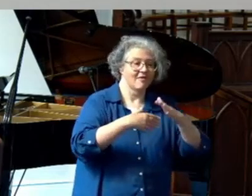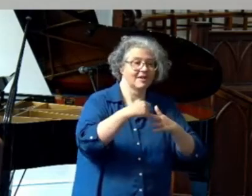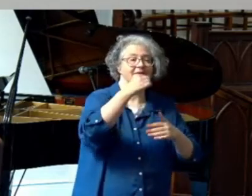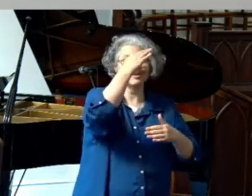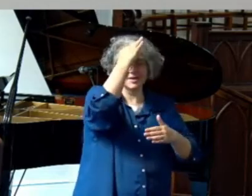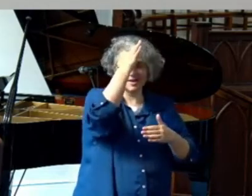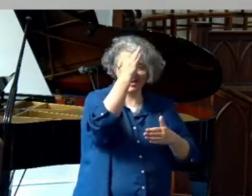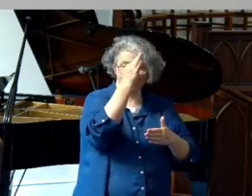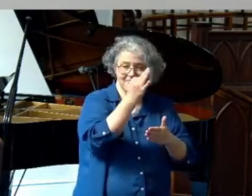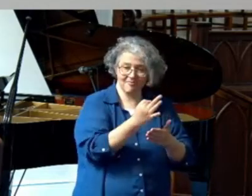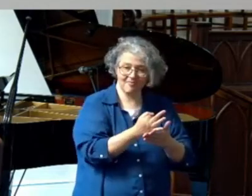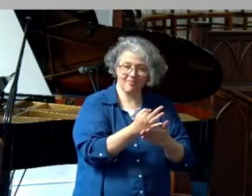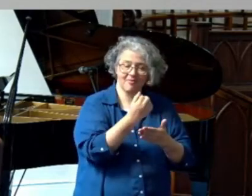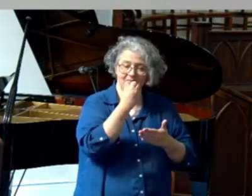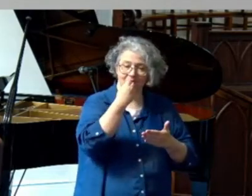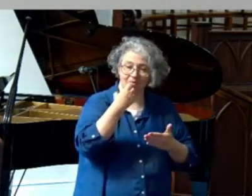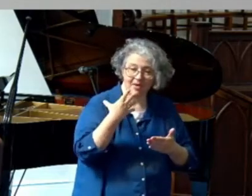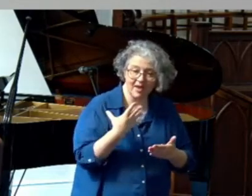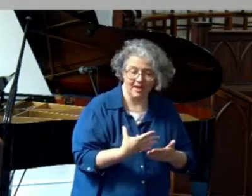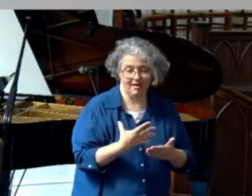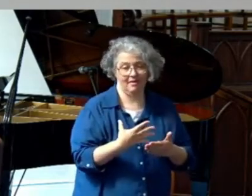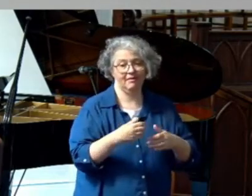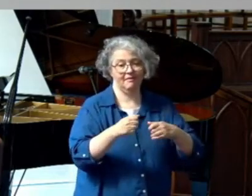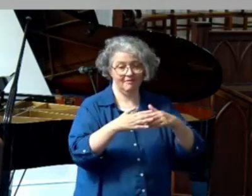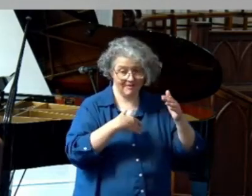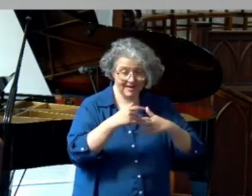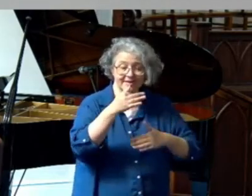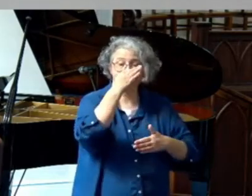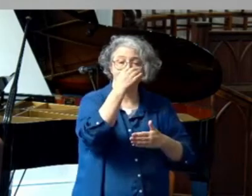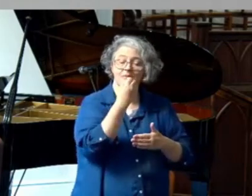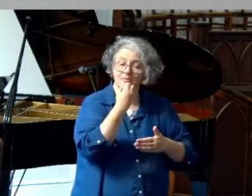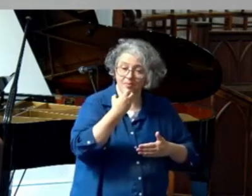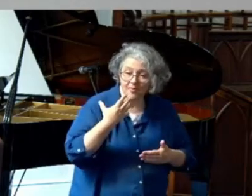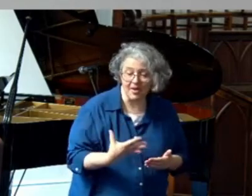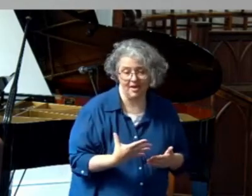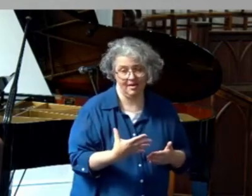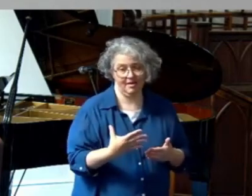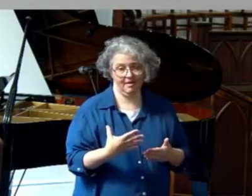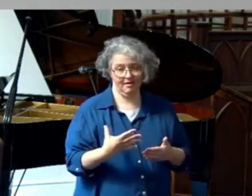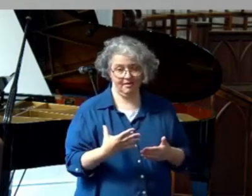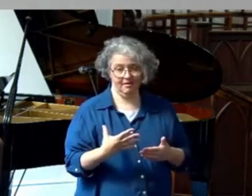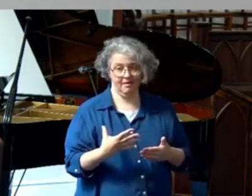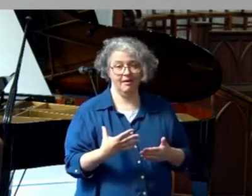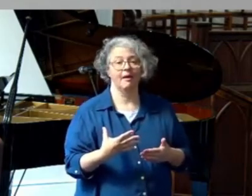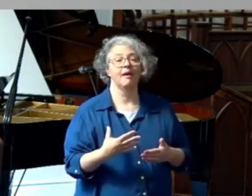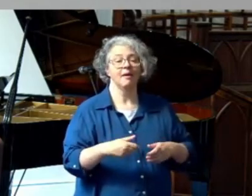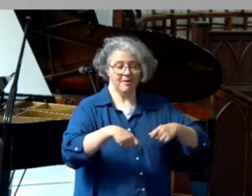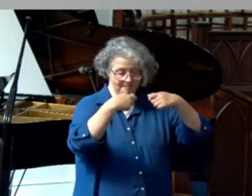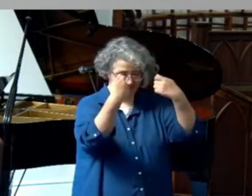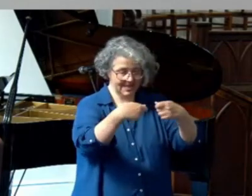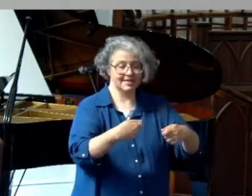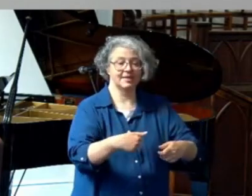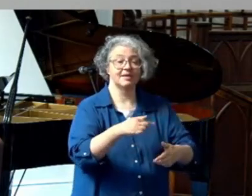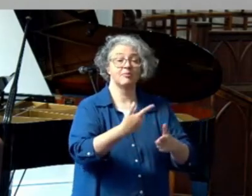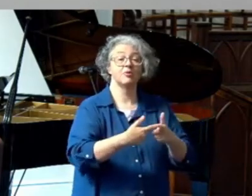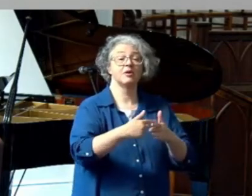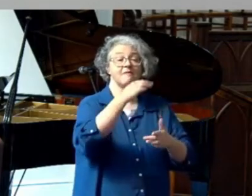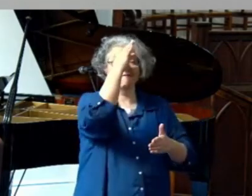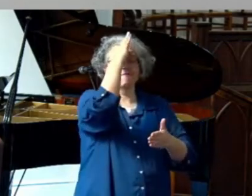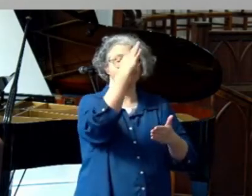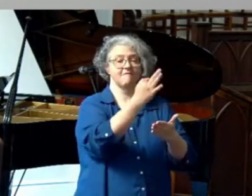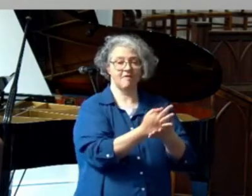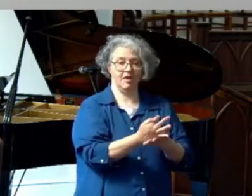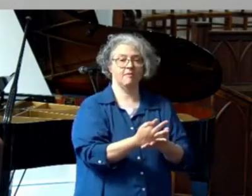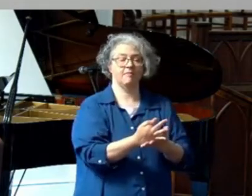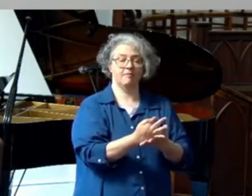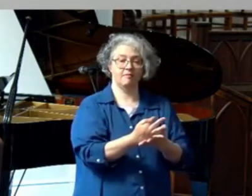bem, o agir de maneira benéfica, já demonstra ali com certeza,